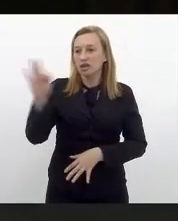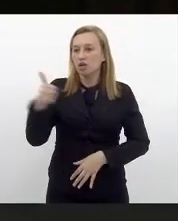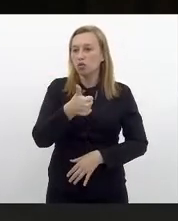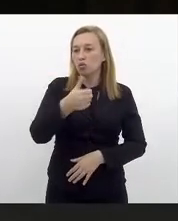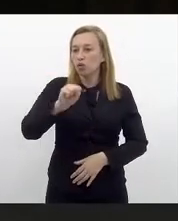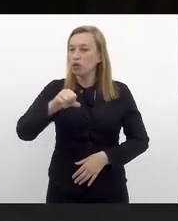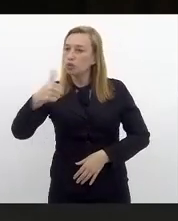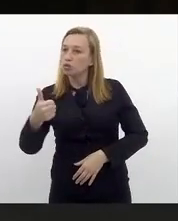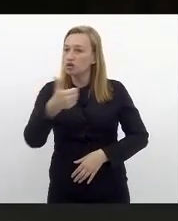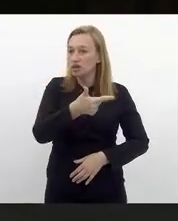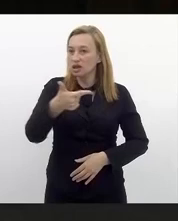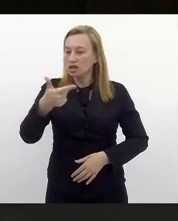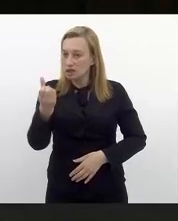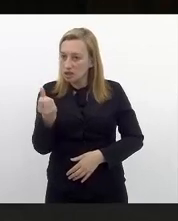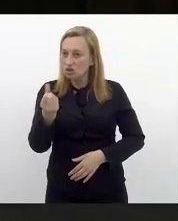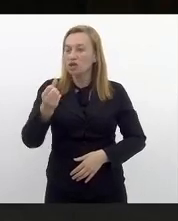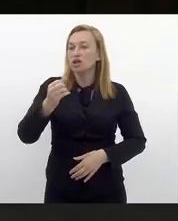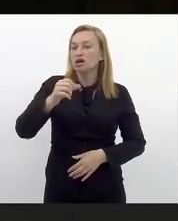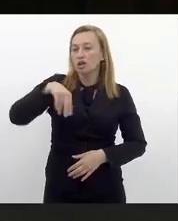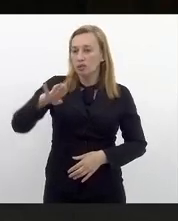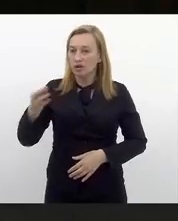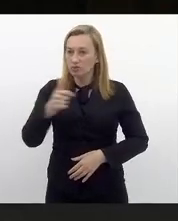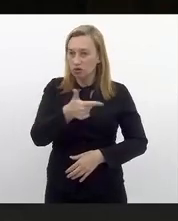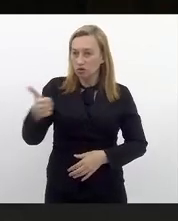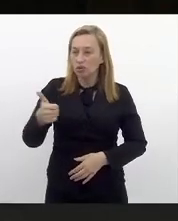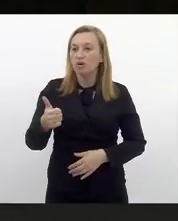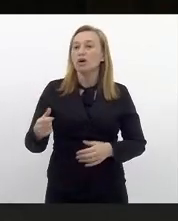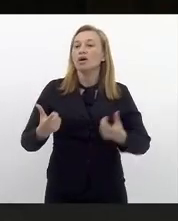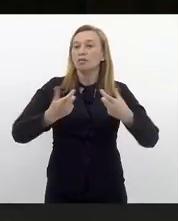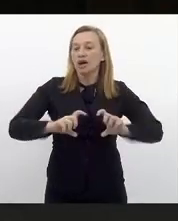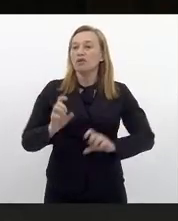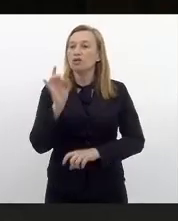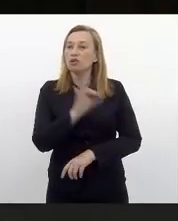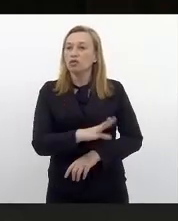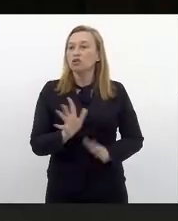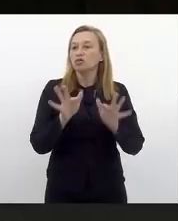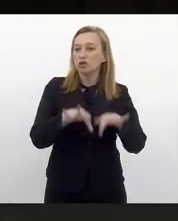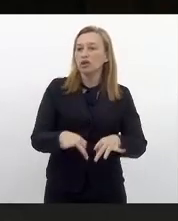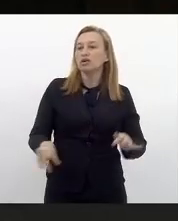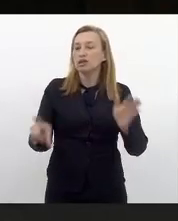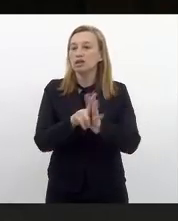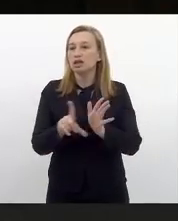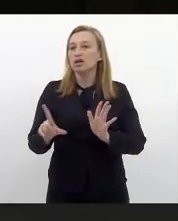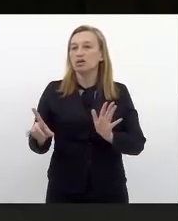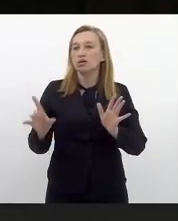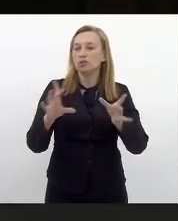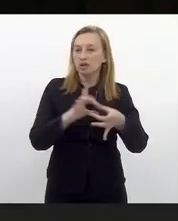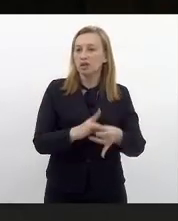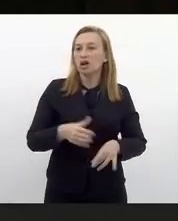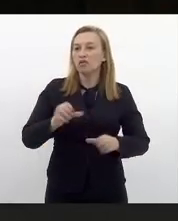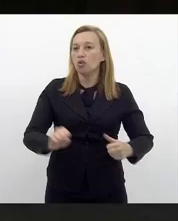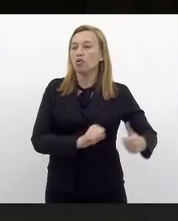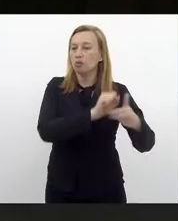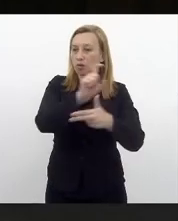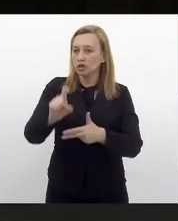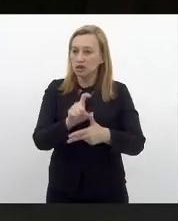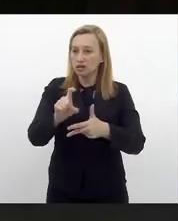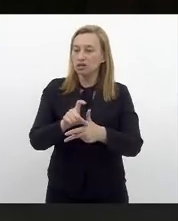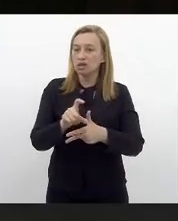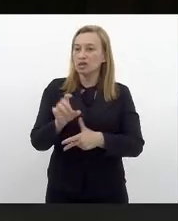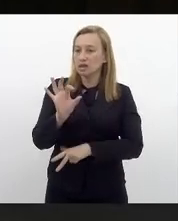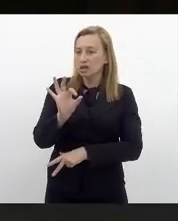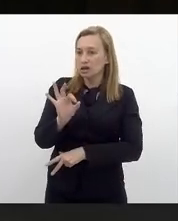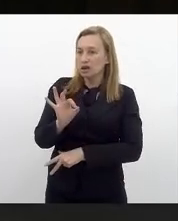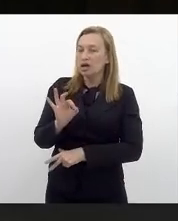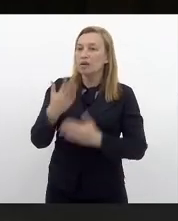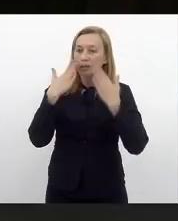181 de 6 de maio de 2011 parágrafo único ao final da vigência desta lei complementar o poder executivo deverá